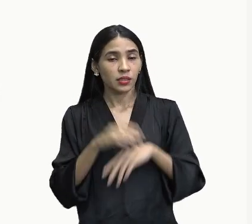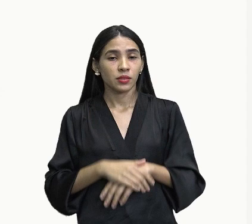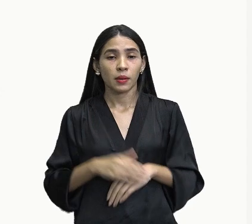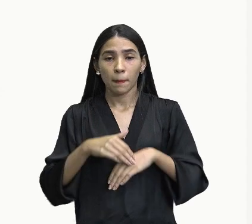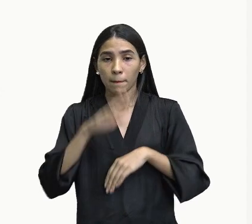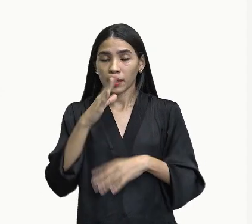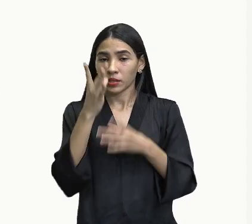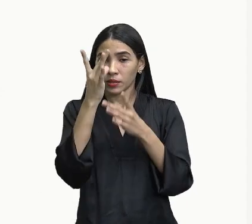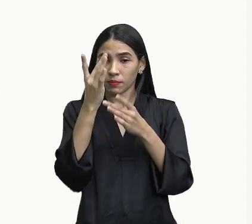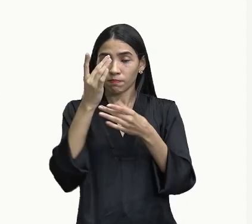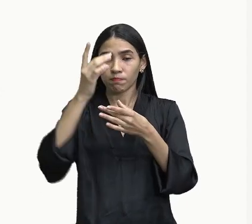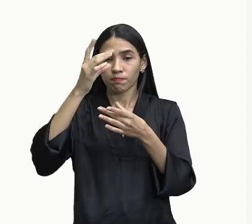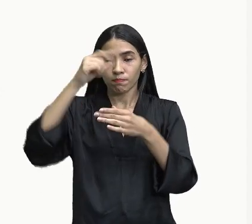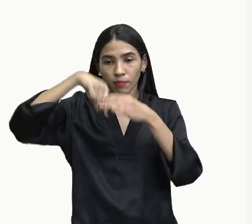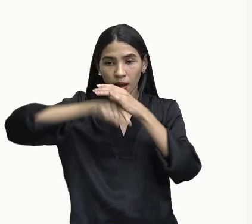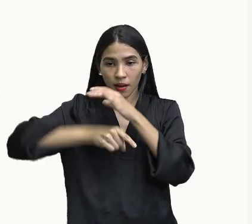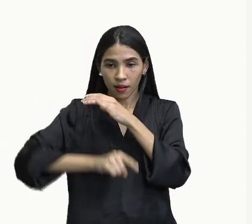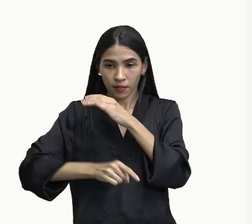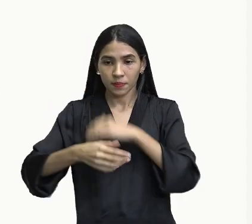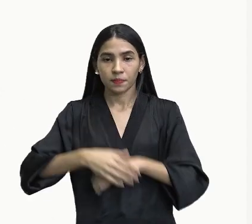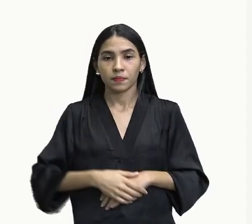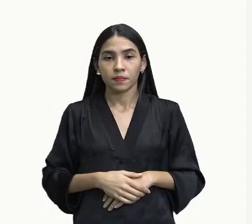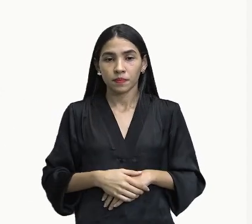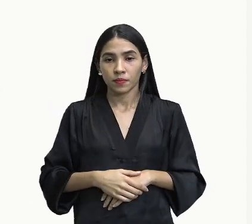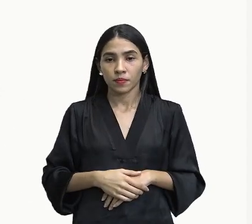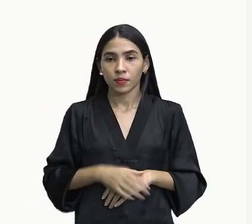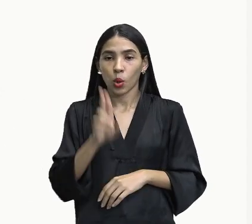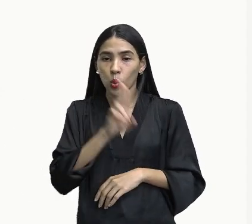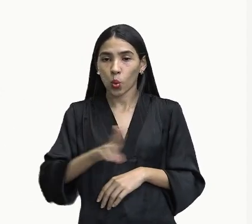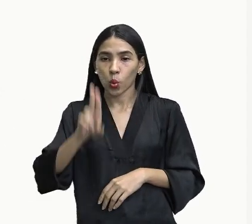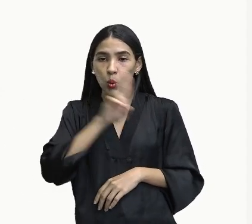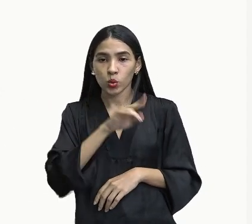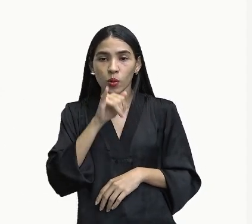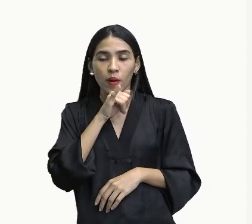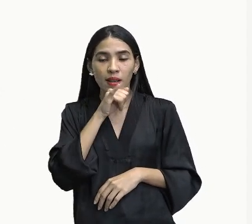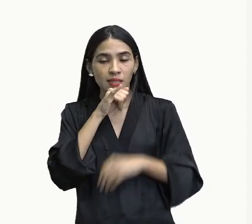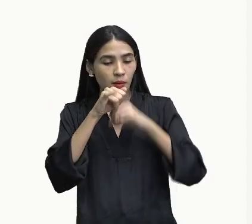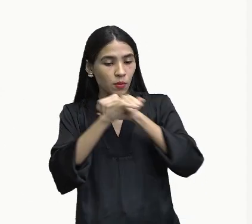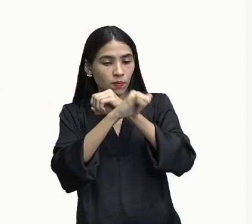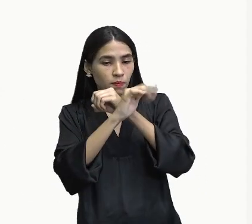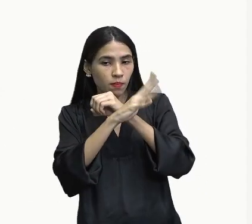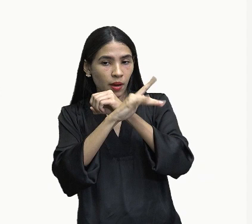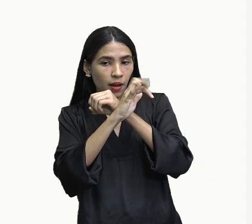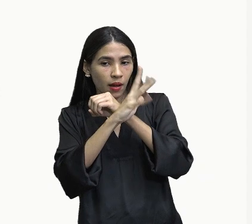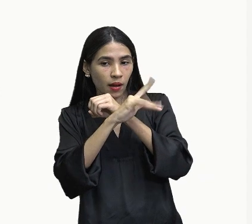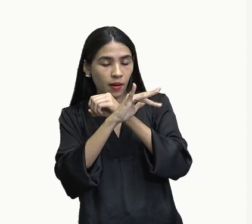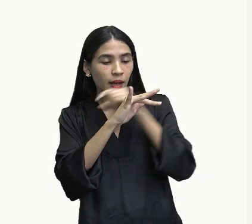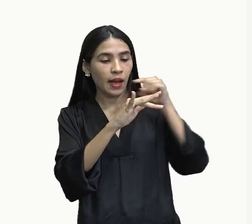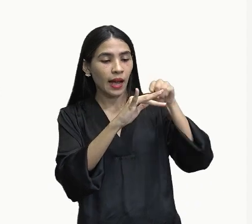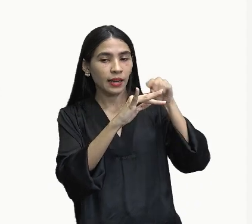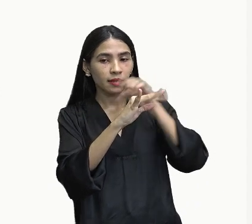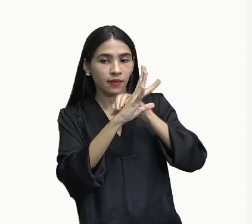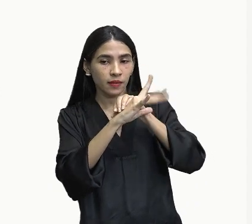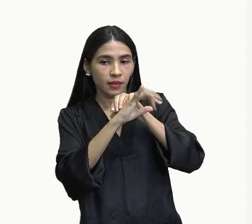do que das esponjas. Eles usam os tentáculos para capturar as suas presas.